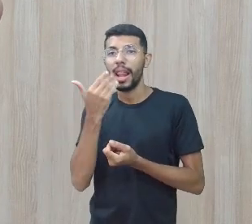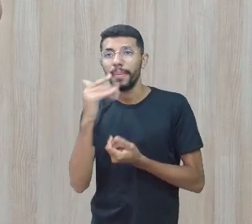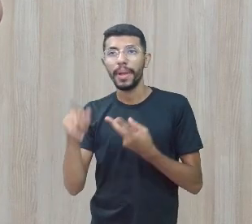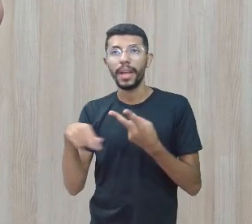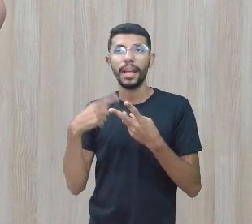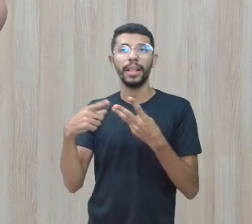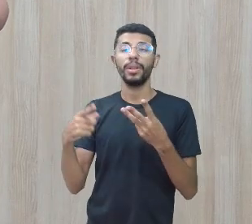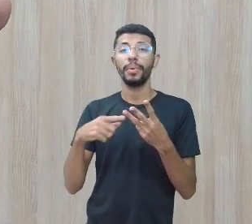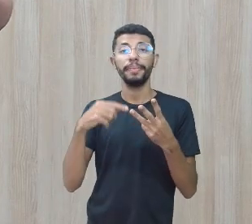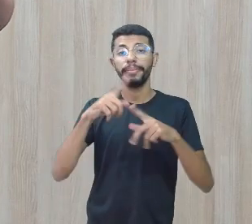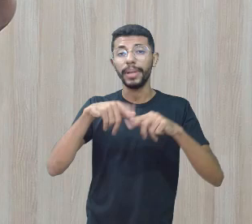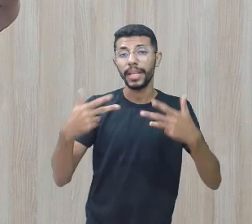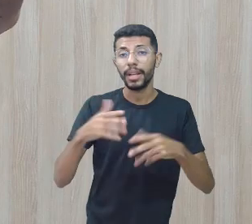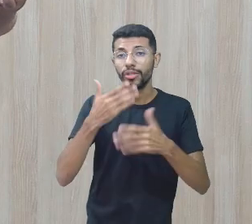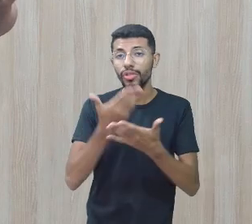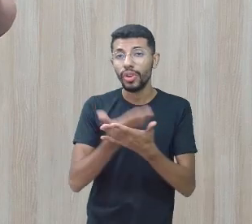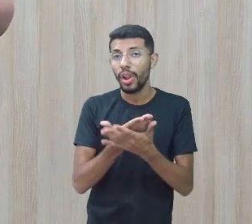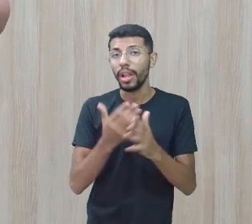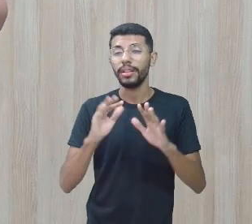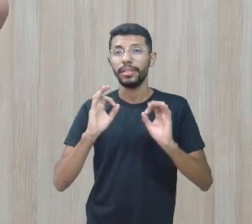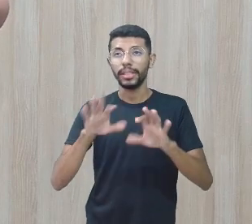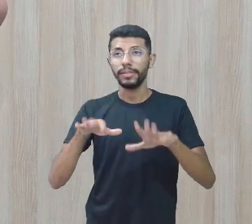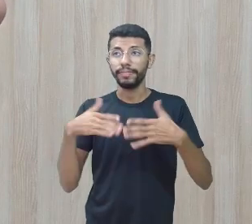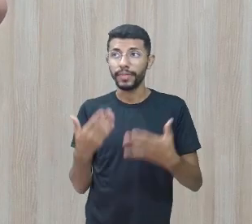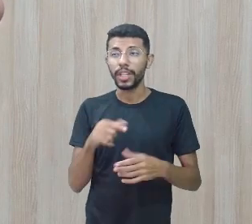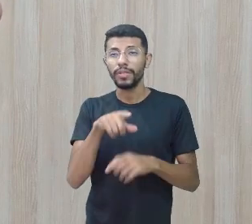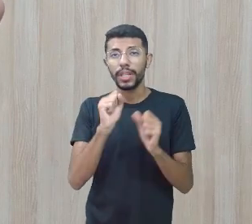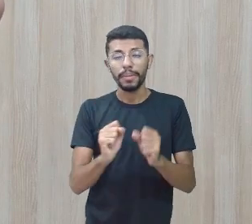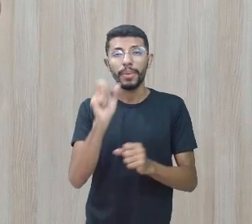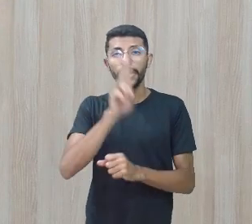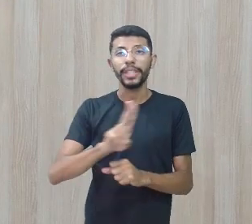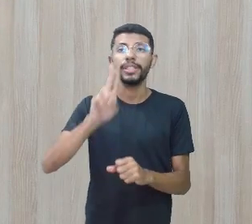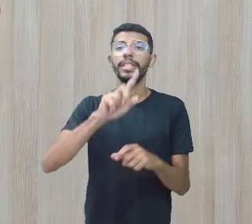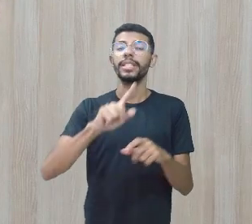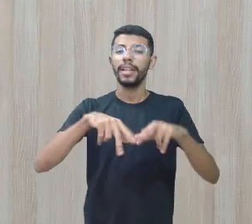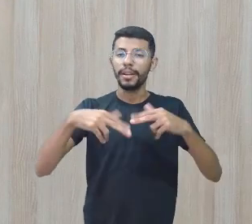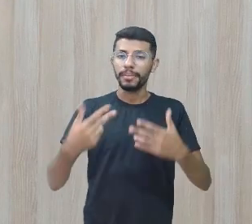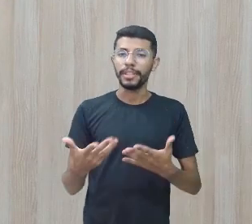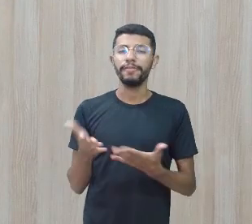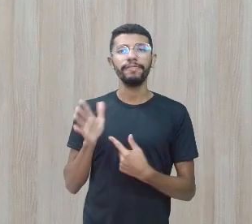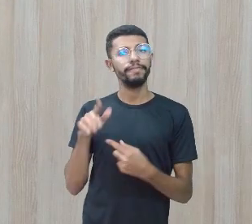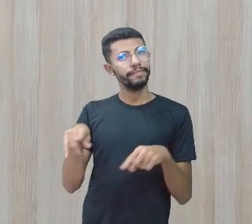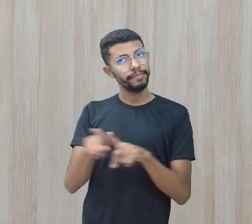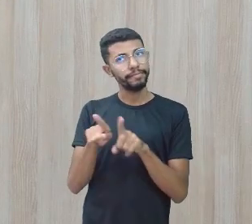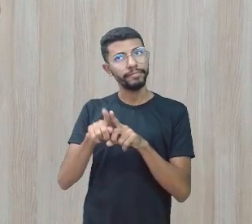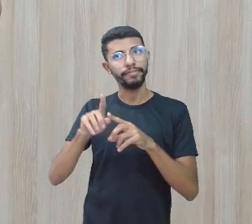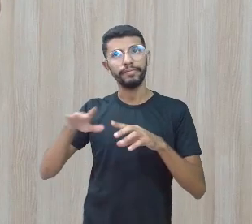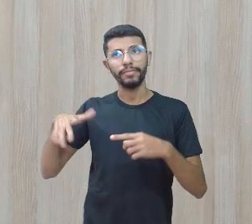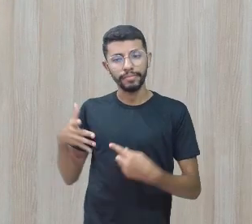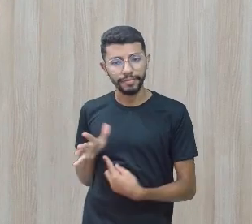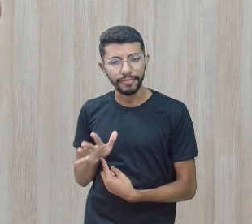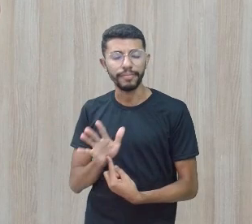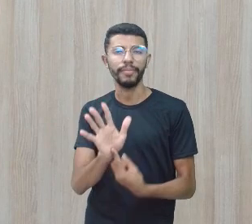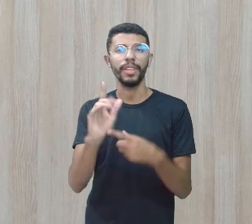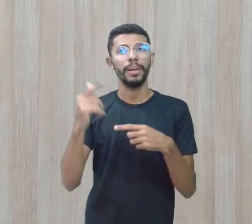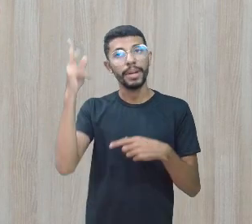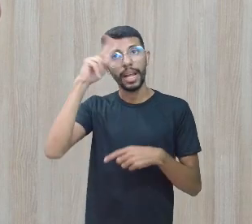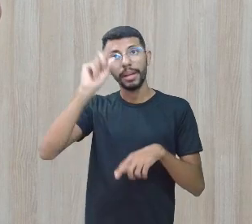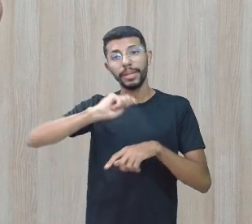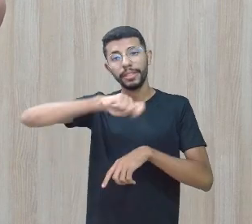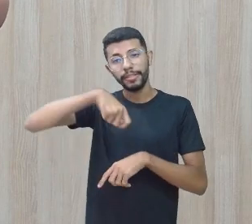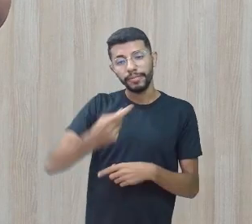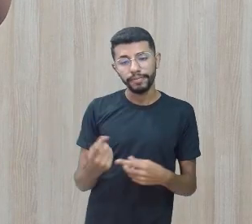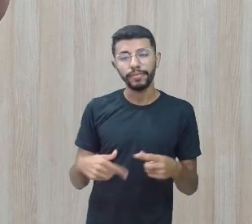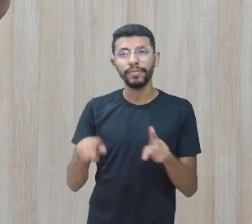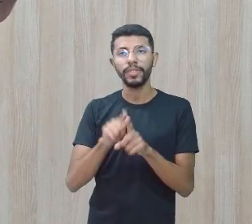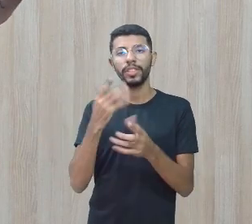material escolar. Então, você pode utilizar esse recurso também para juntar, não é? Lembrar dos sinais que